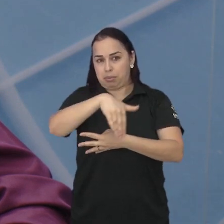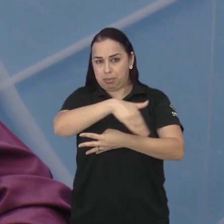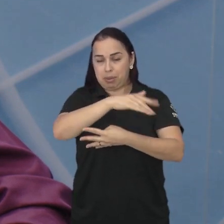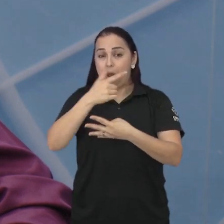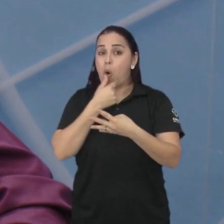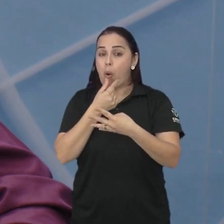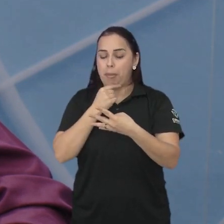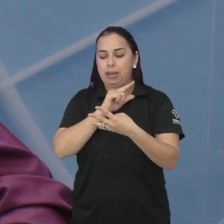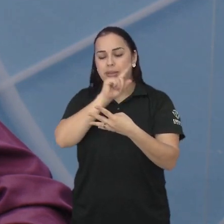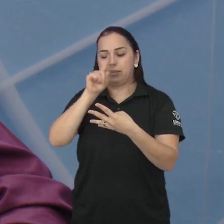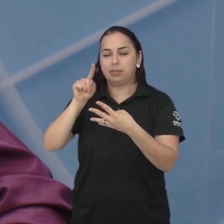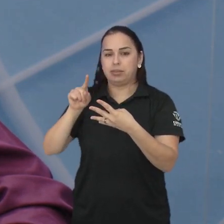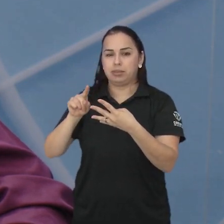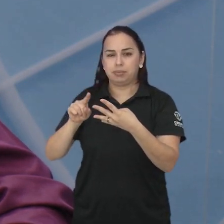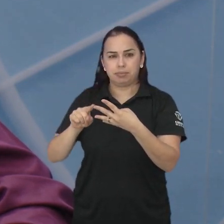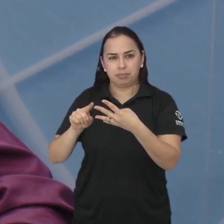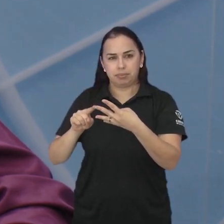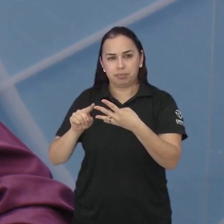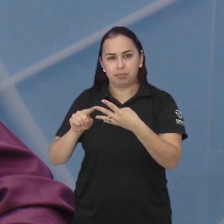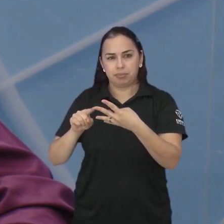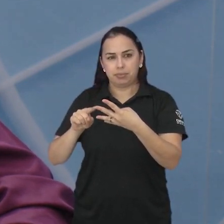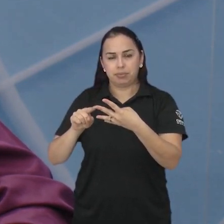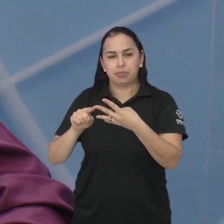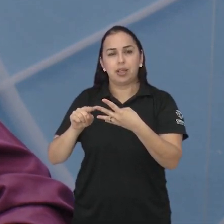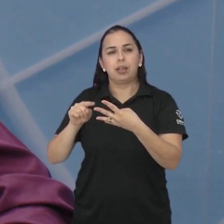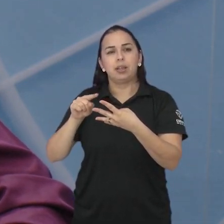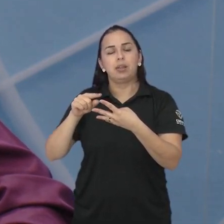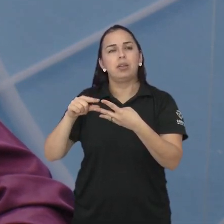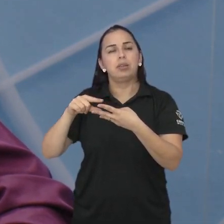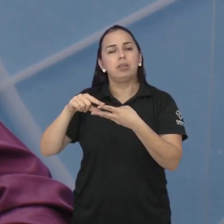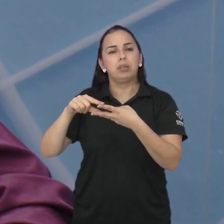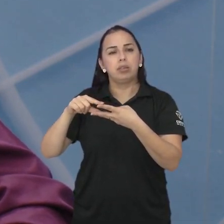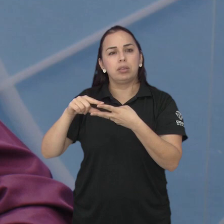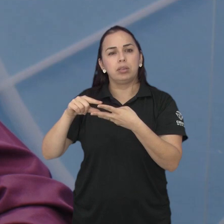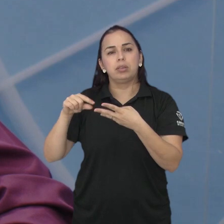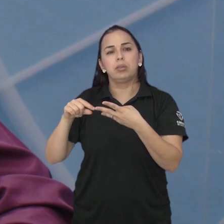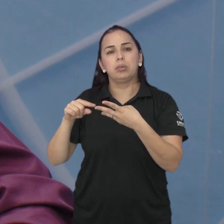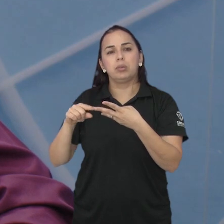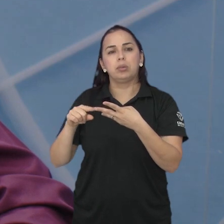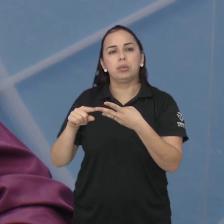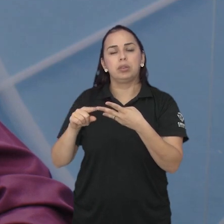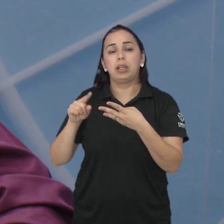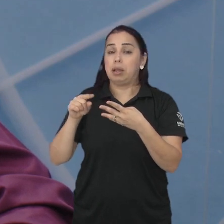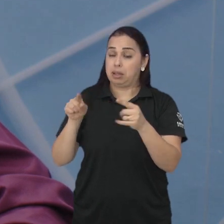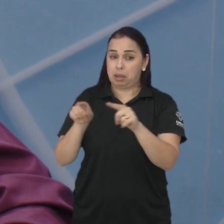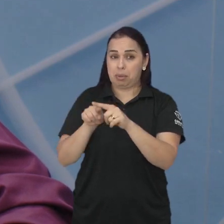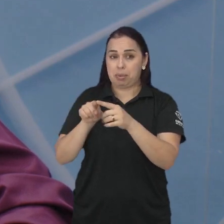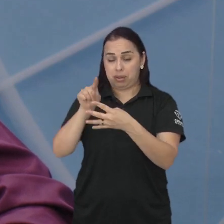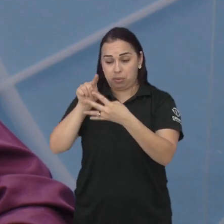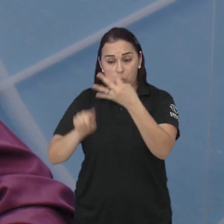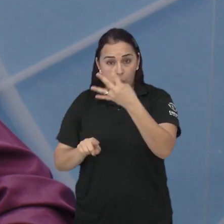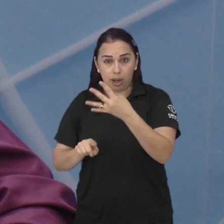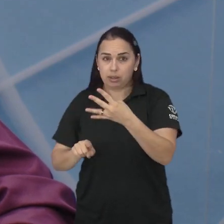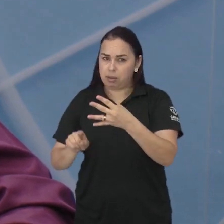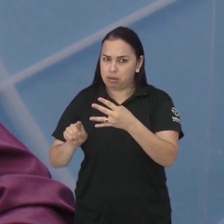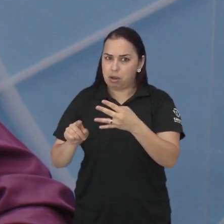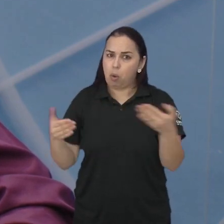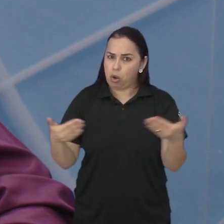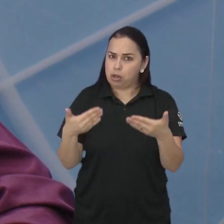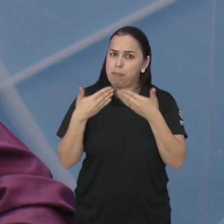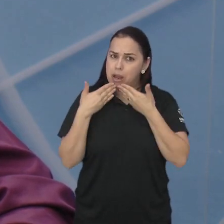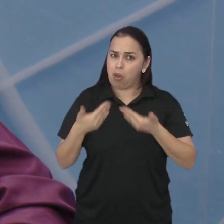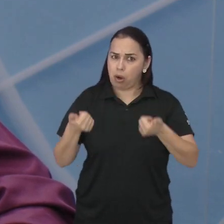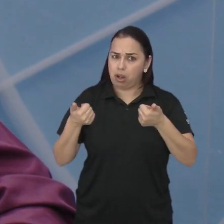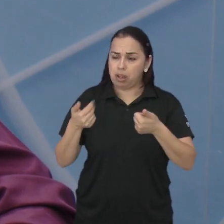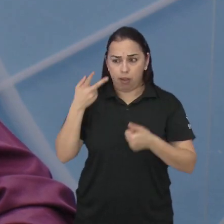né, masculina, se divide em hoje, né, sobre 4 unidades. Melhorou. Eu